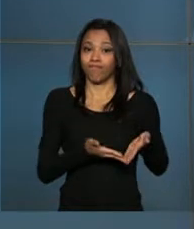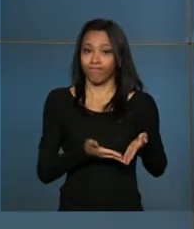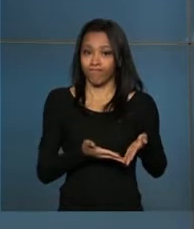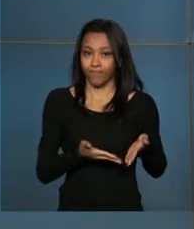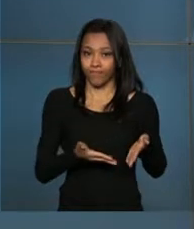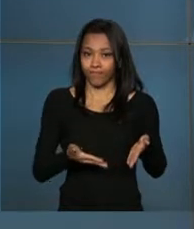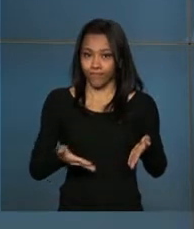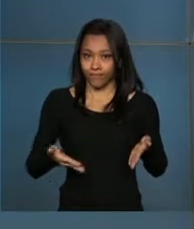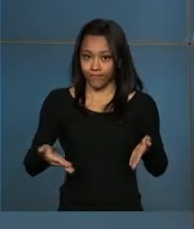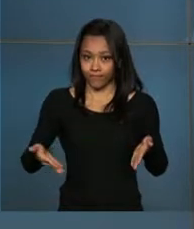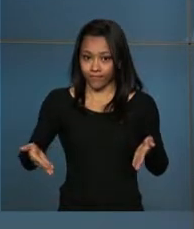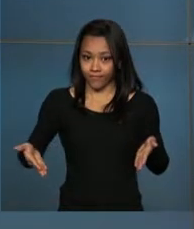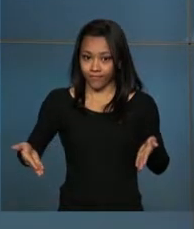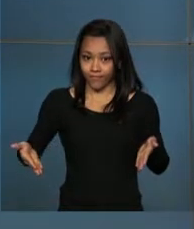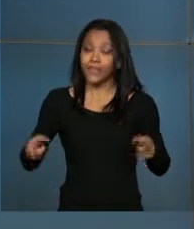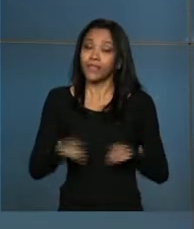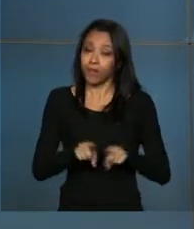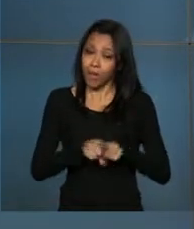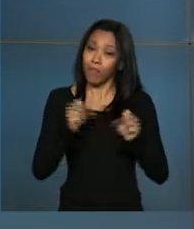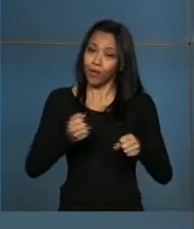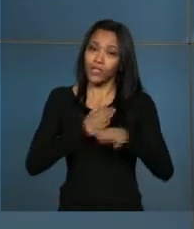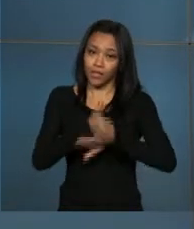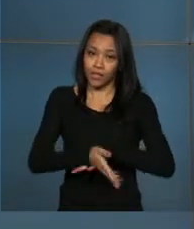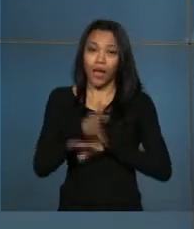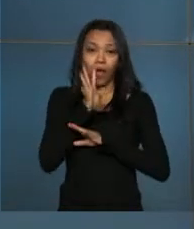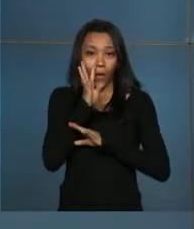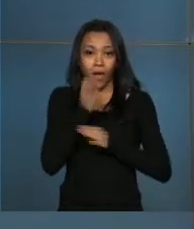twitter.com/tvnbr, e na nossa página no Facebook,